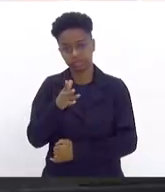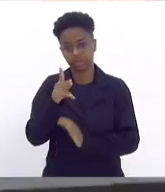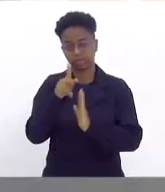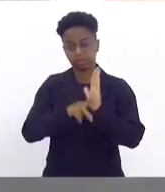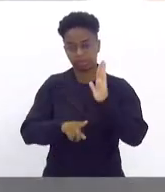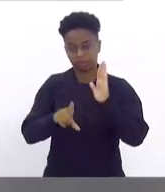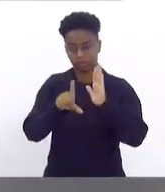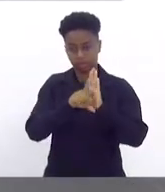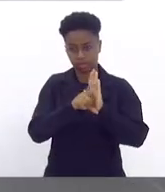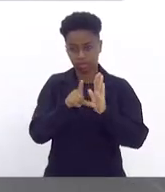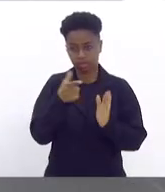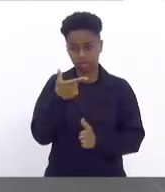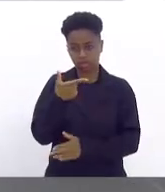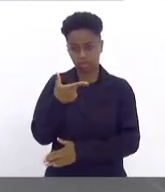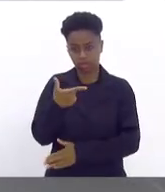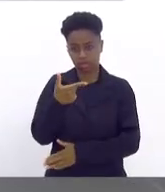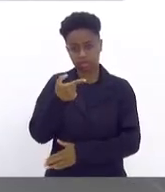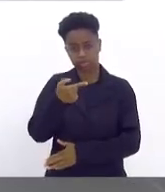de lei